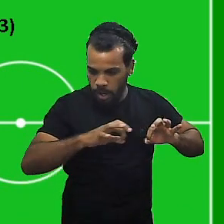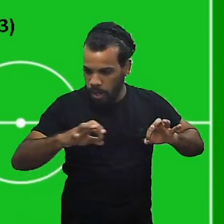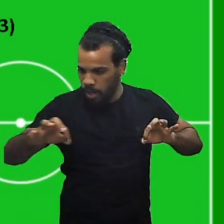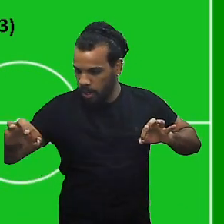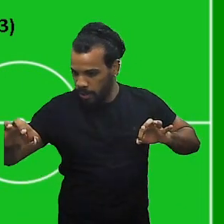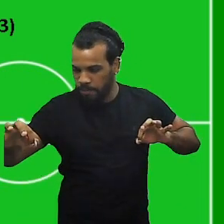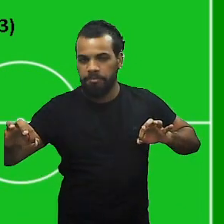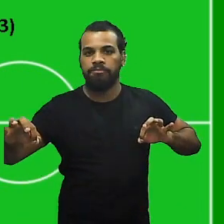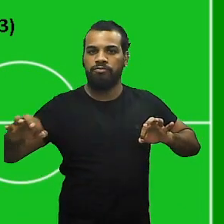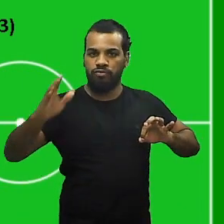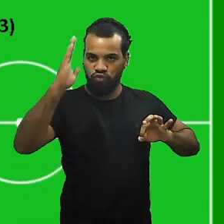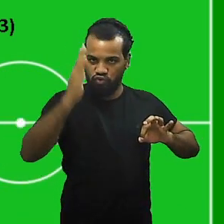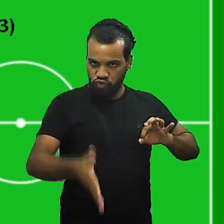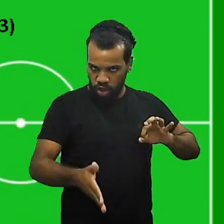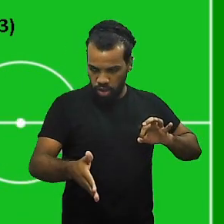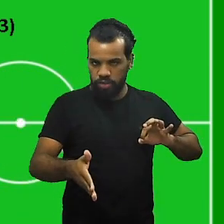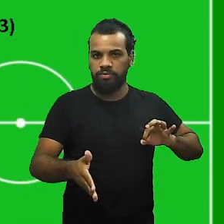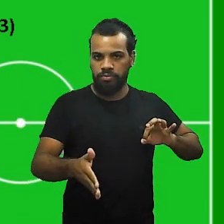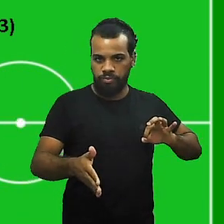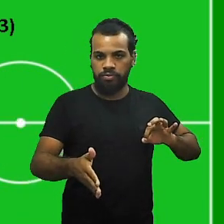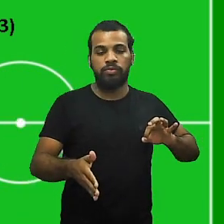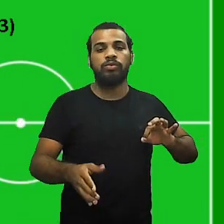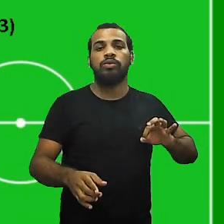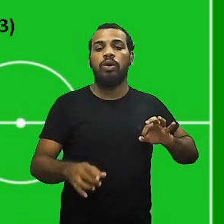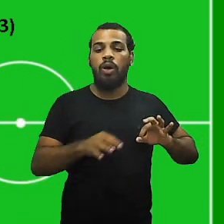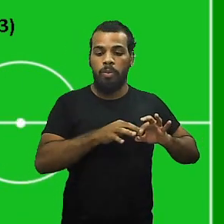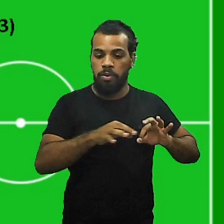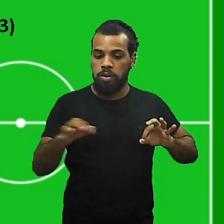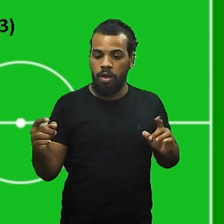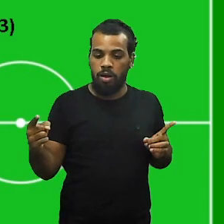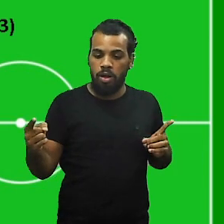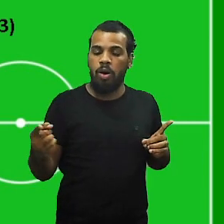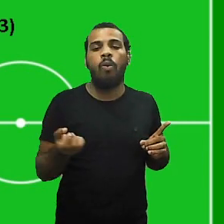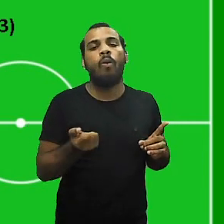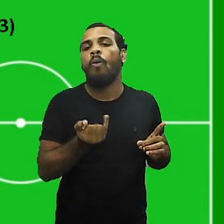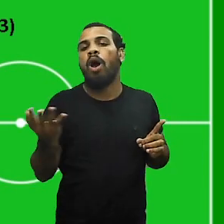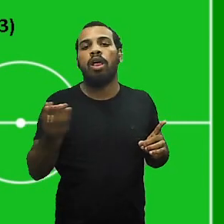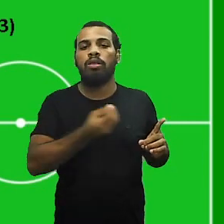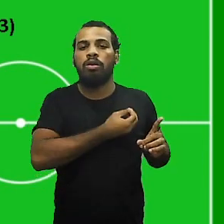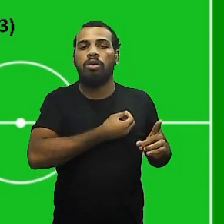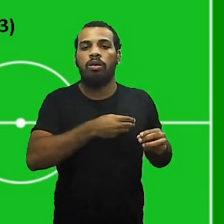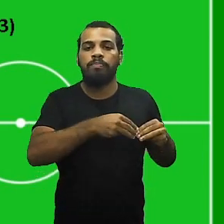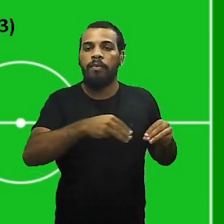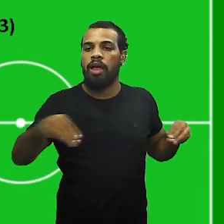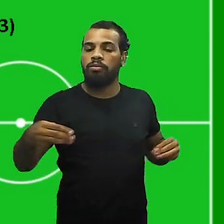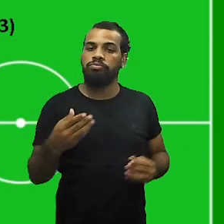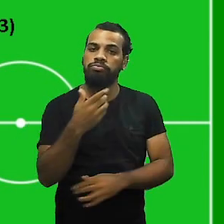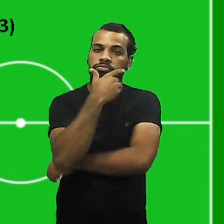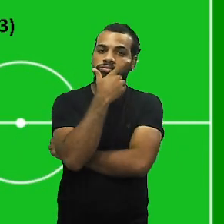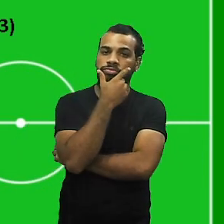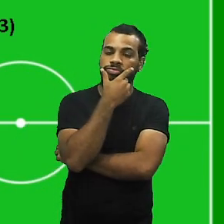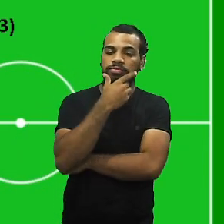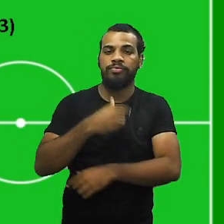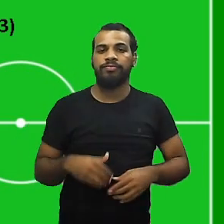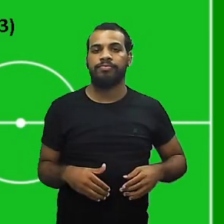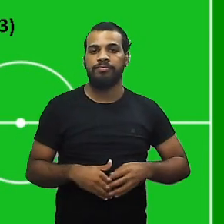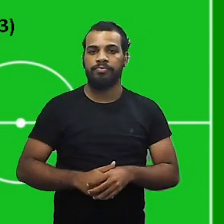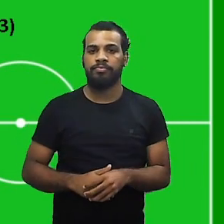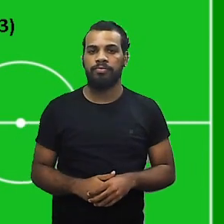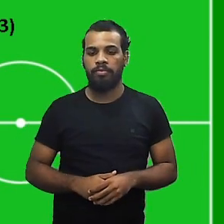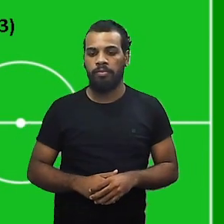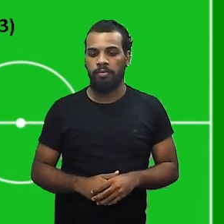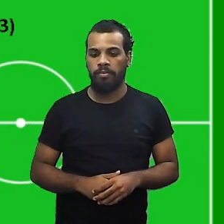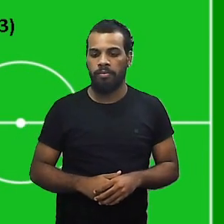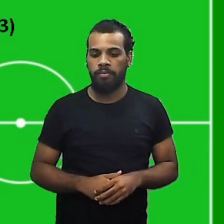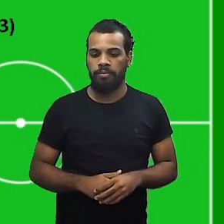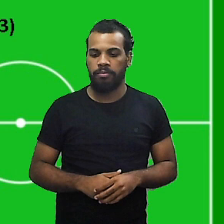linha reta, qual a distância percorrida por ela durante o lançamento? Percebeste aí,